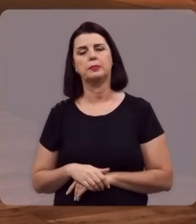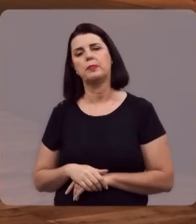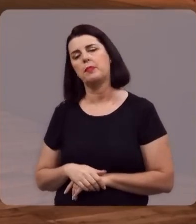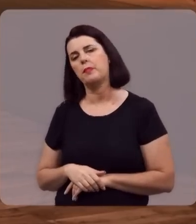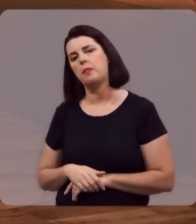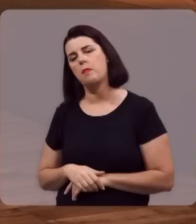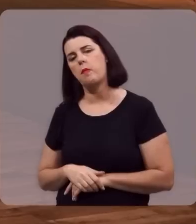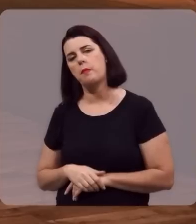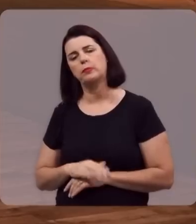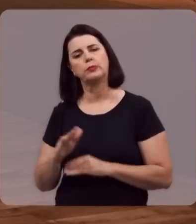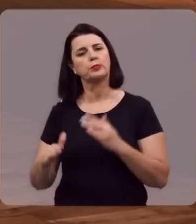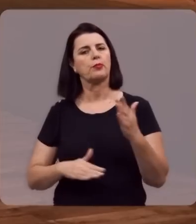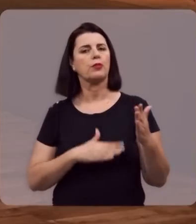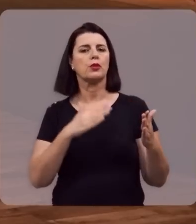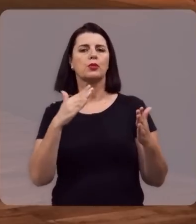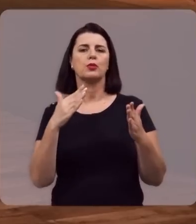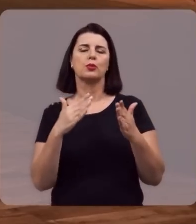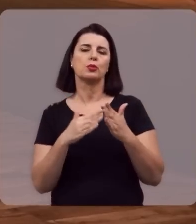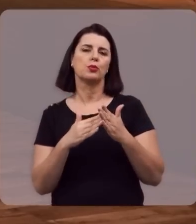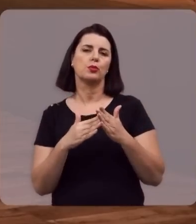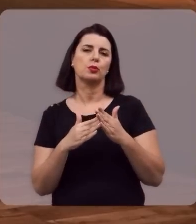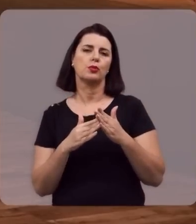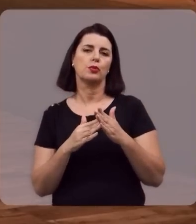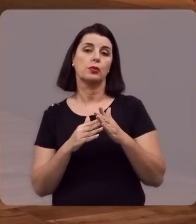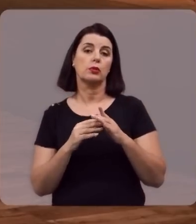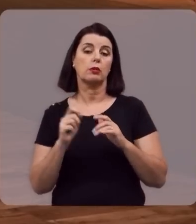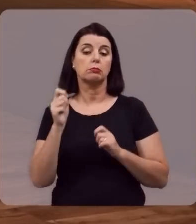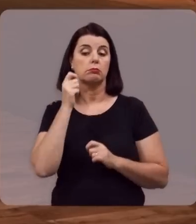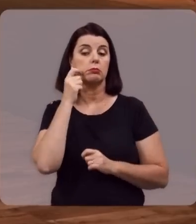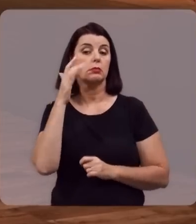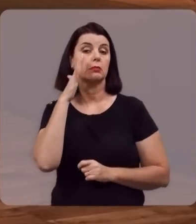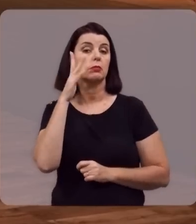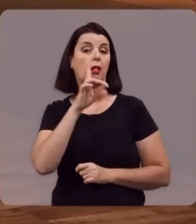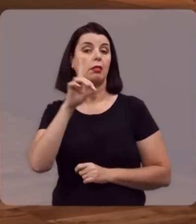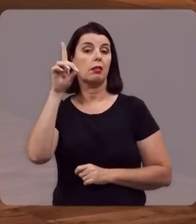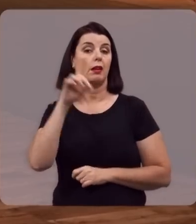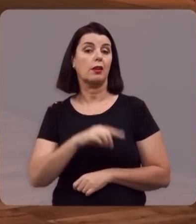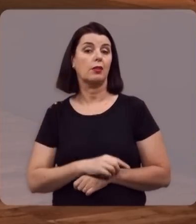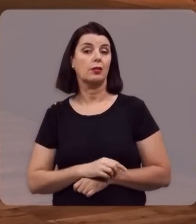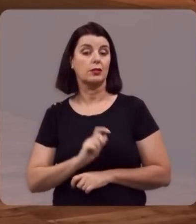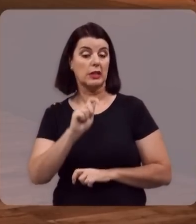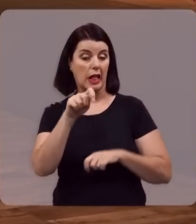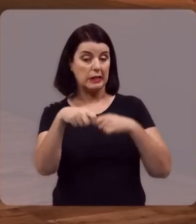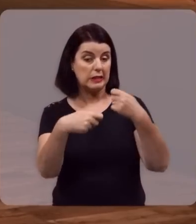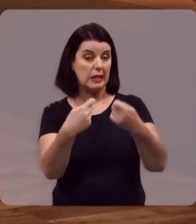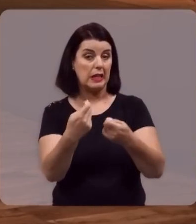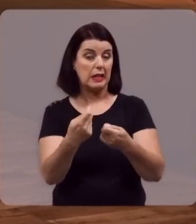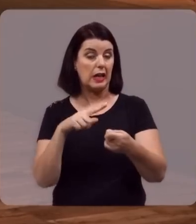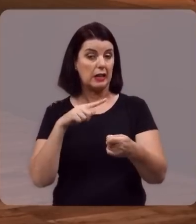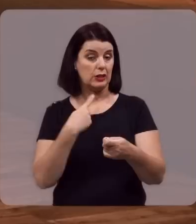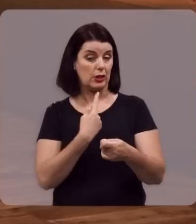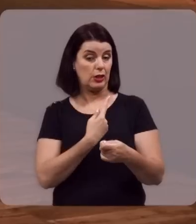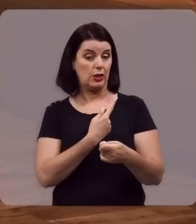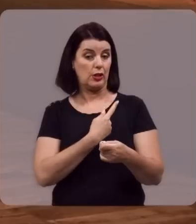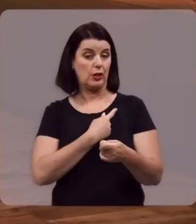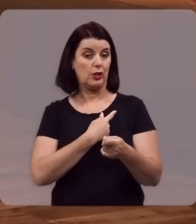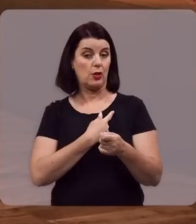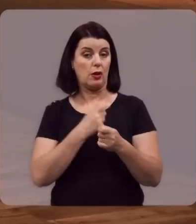estratosférico. Tudo isso são alertas de Deus, são sinais para que